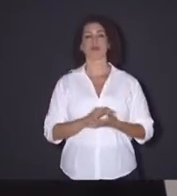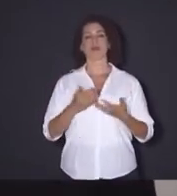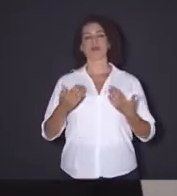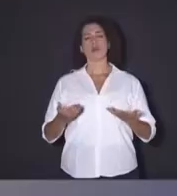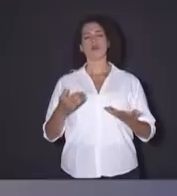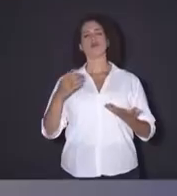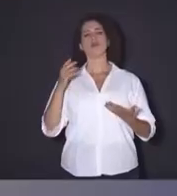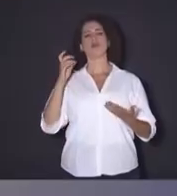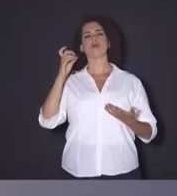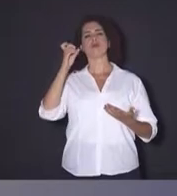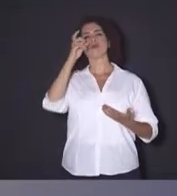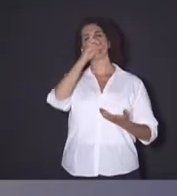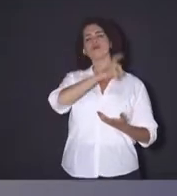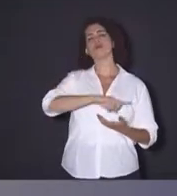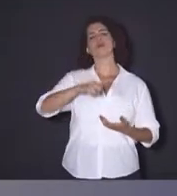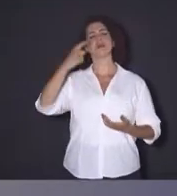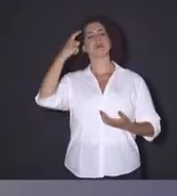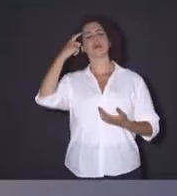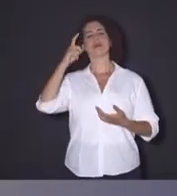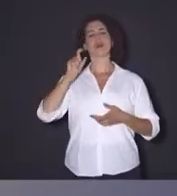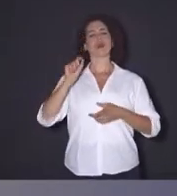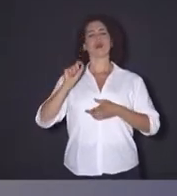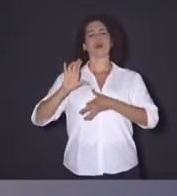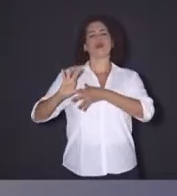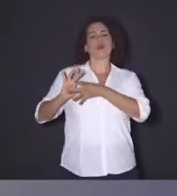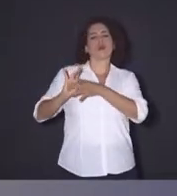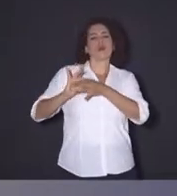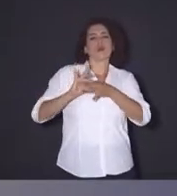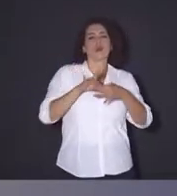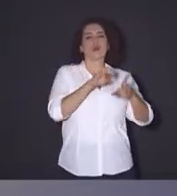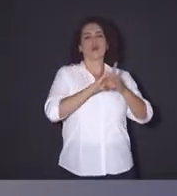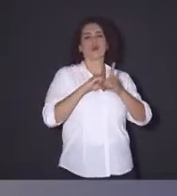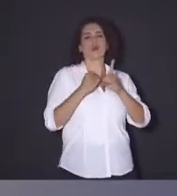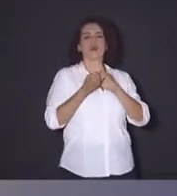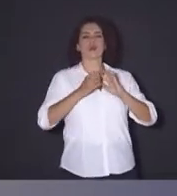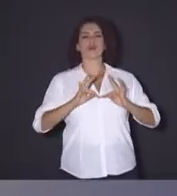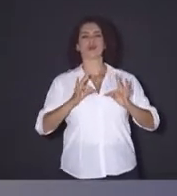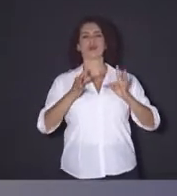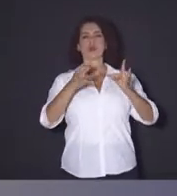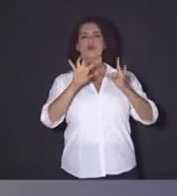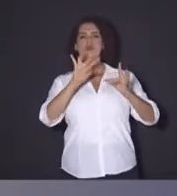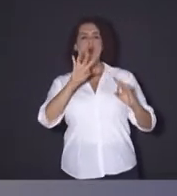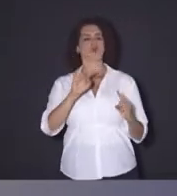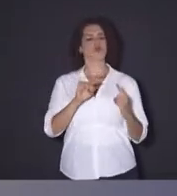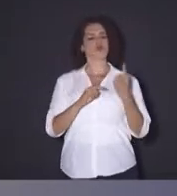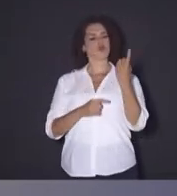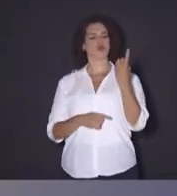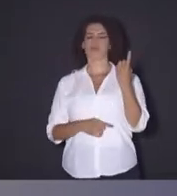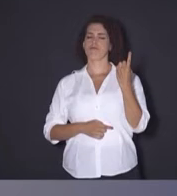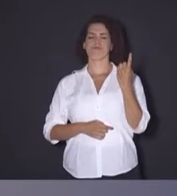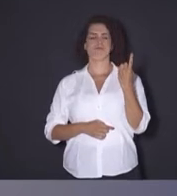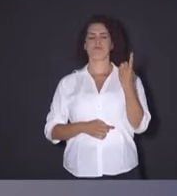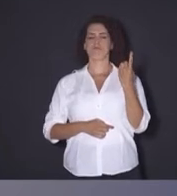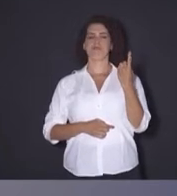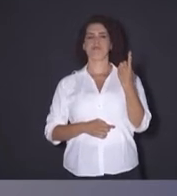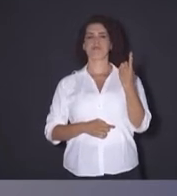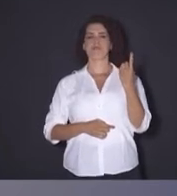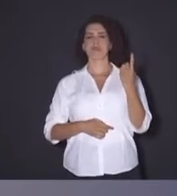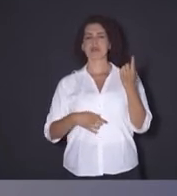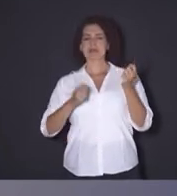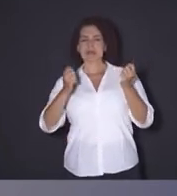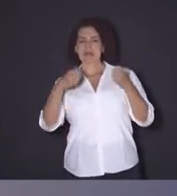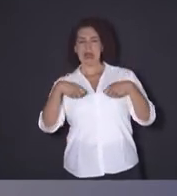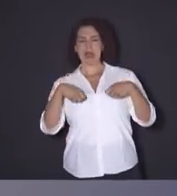dificuldade de se pensar o contexto sócio-tecnológico na perspectiva do indivíduo. Como se fosse possível separar o